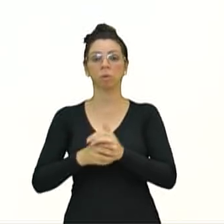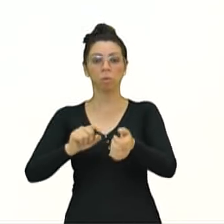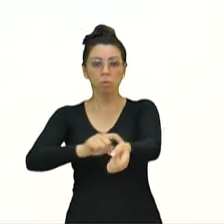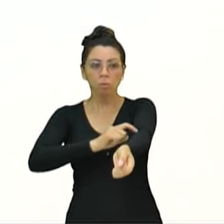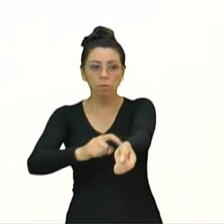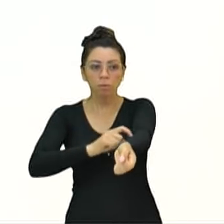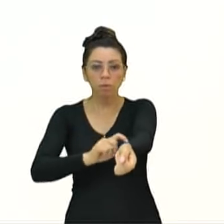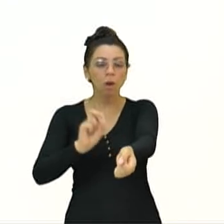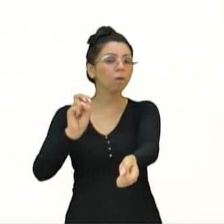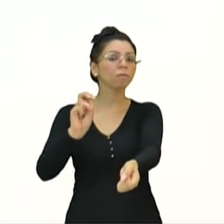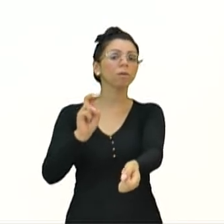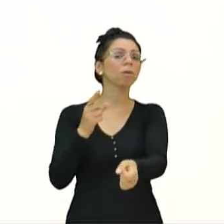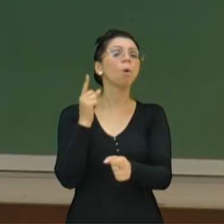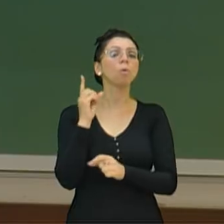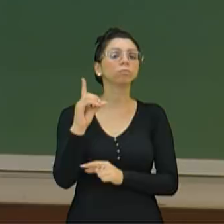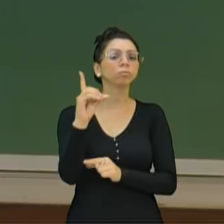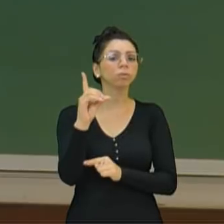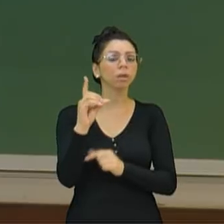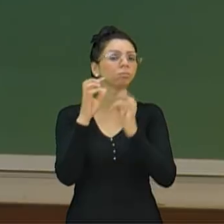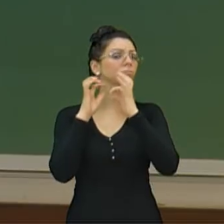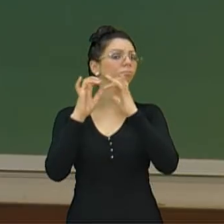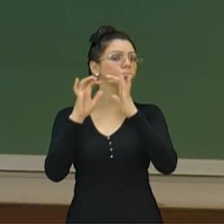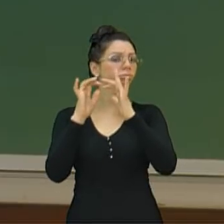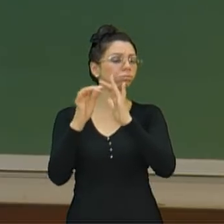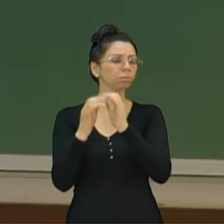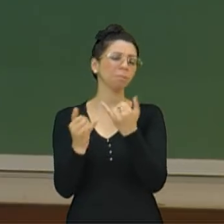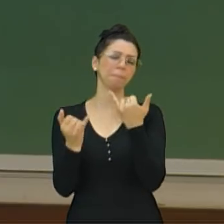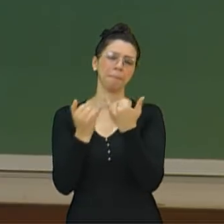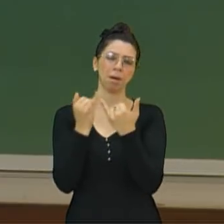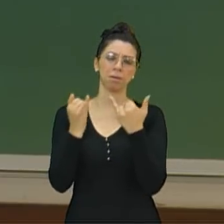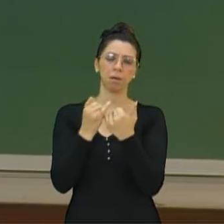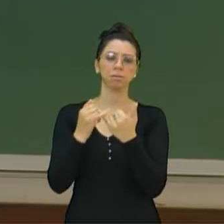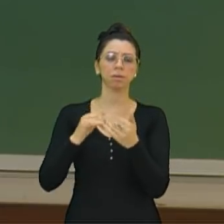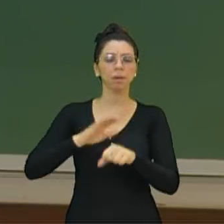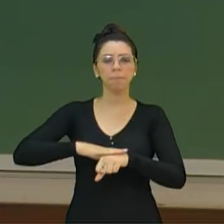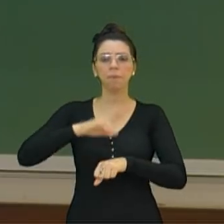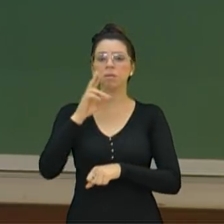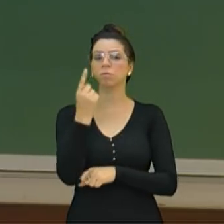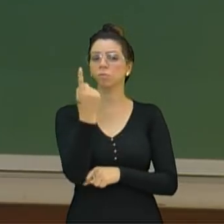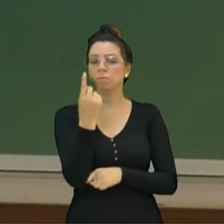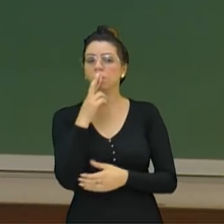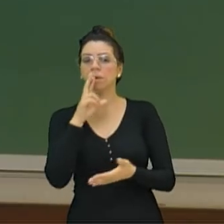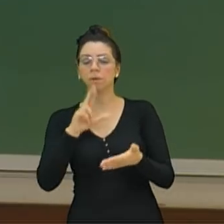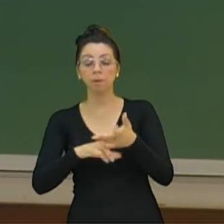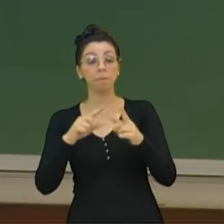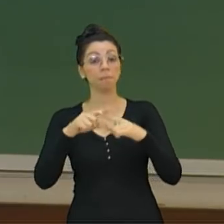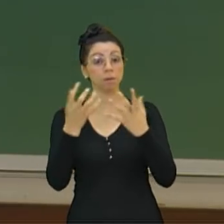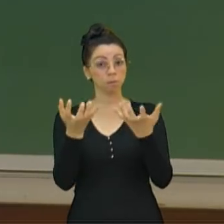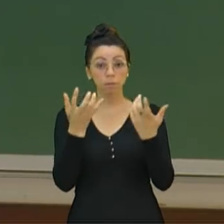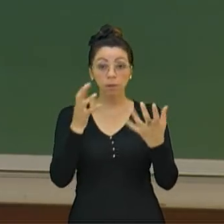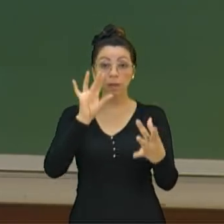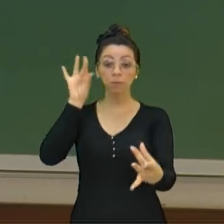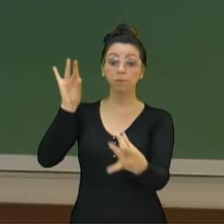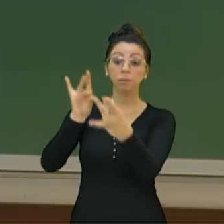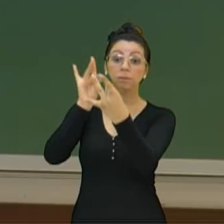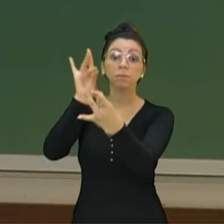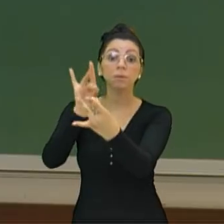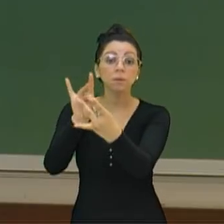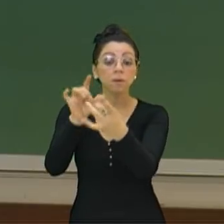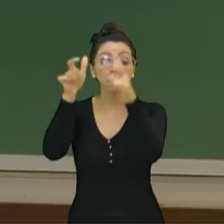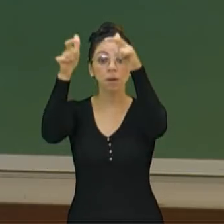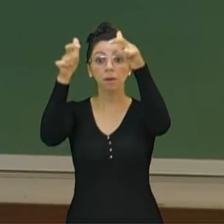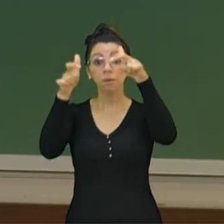cérebro. Essa parece que tem mais de uma resposta, porém a gente está querendo ser bem específico, aonde